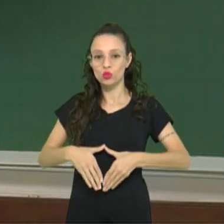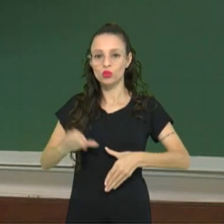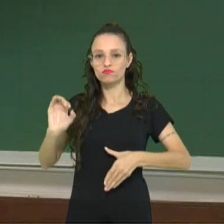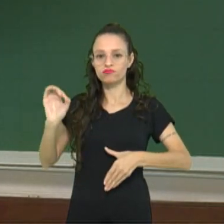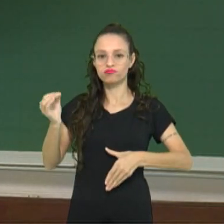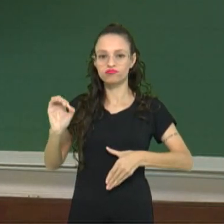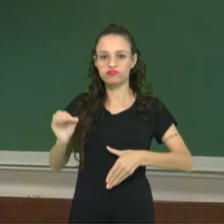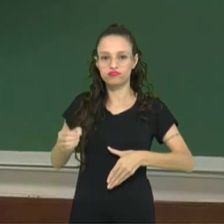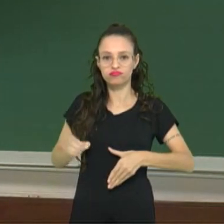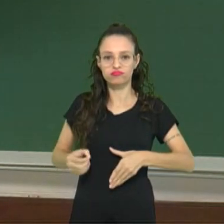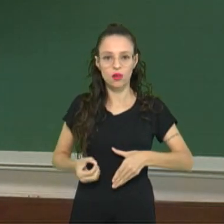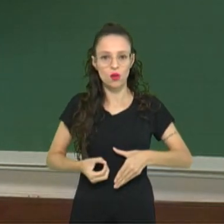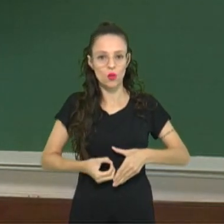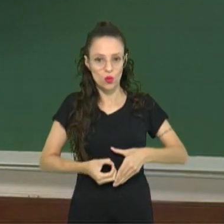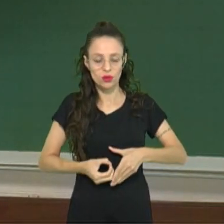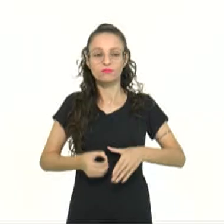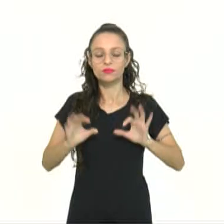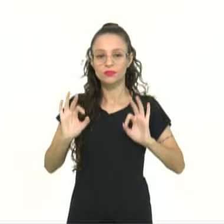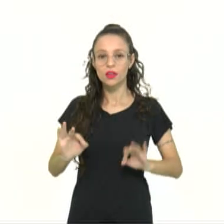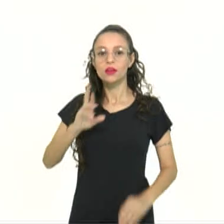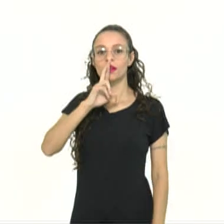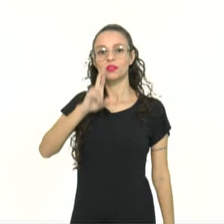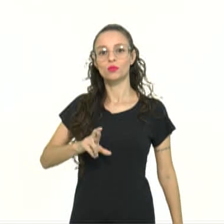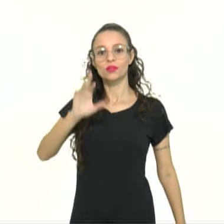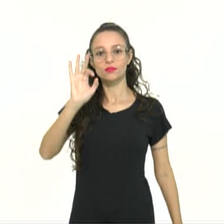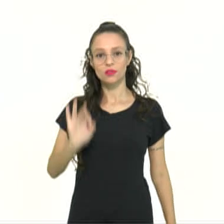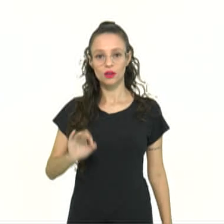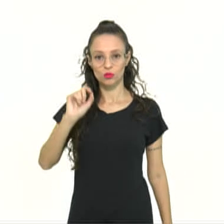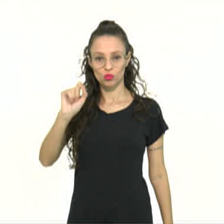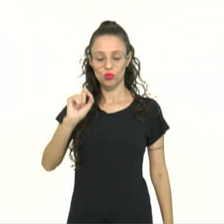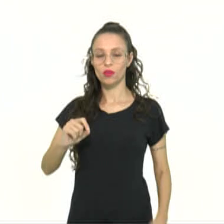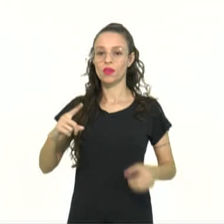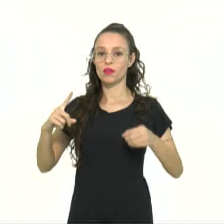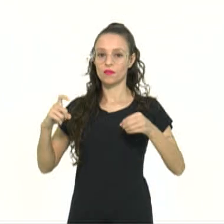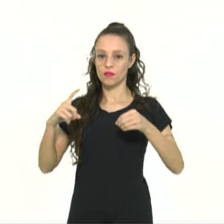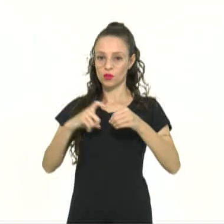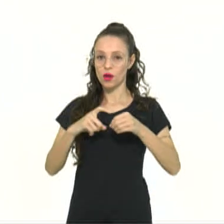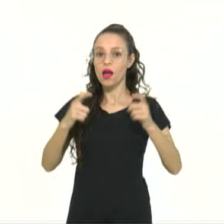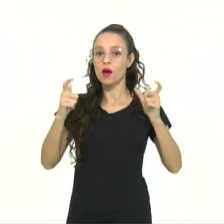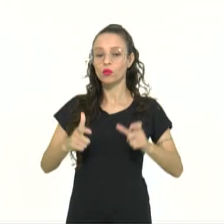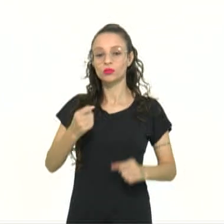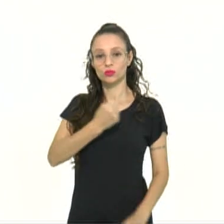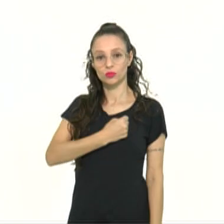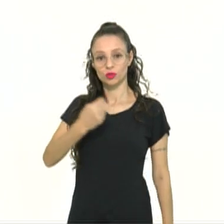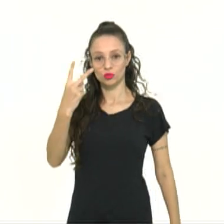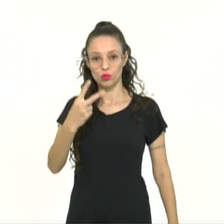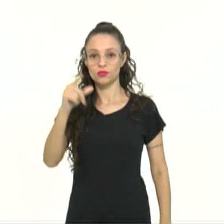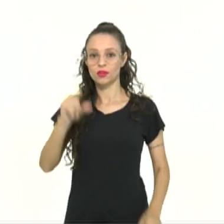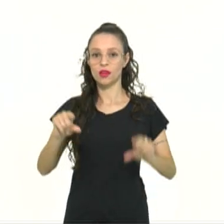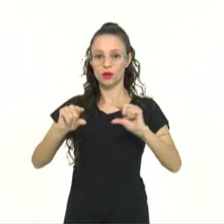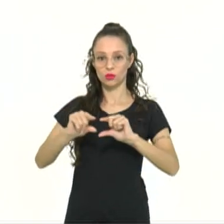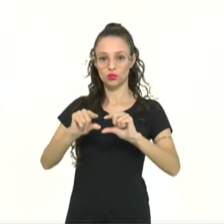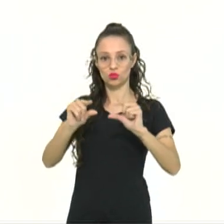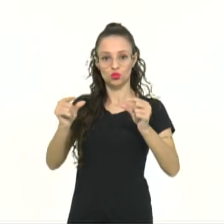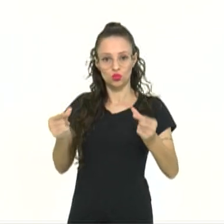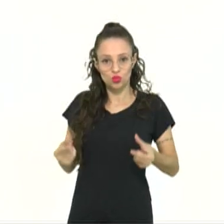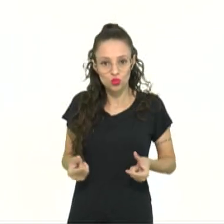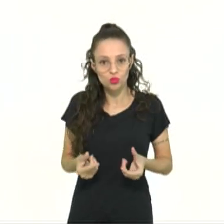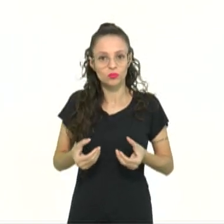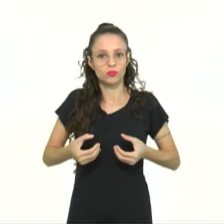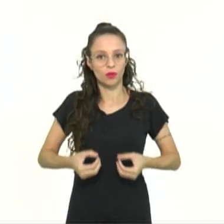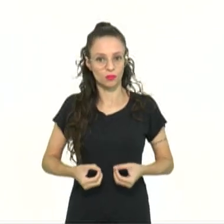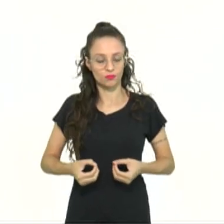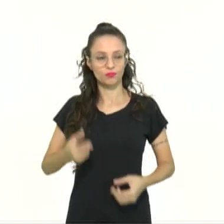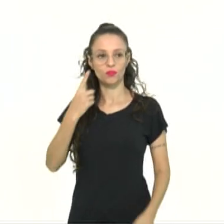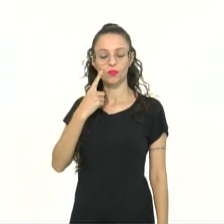Então, o que acontece? A resposta correta seria a fecundação ocorre na estrutura 2, chamada de tuba uterina. Então, nós temos aqui